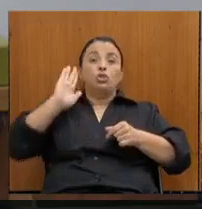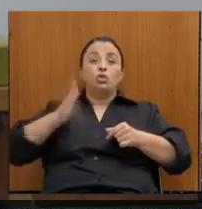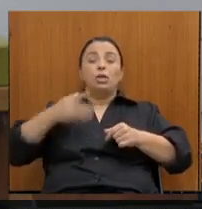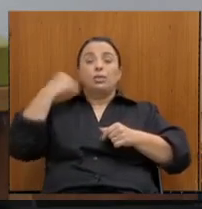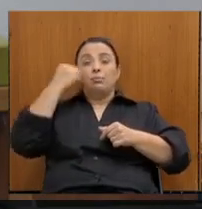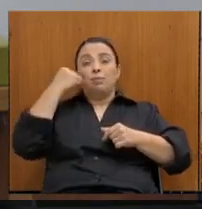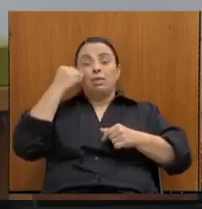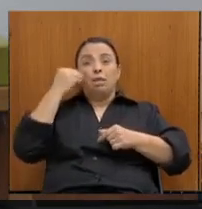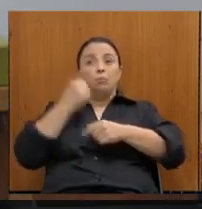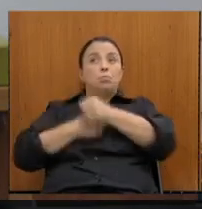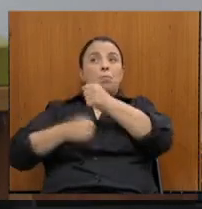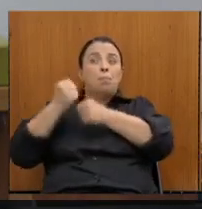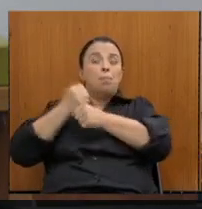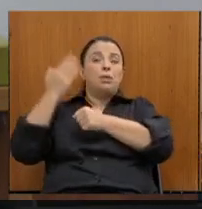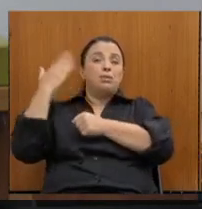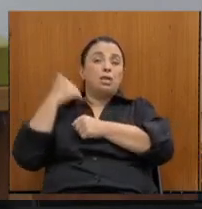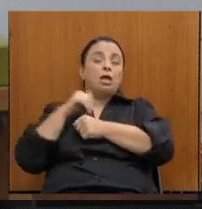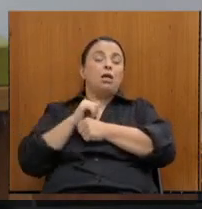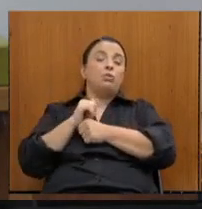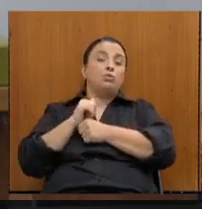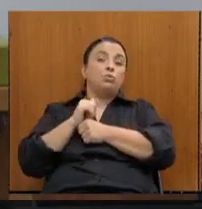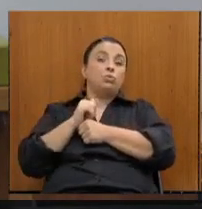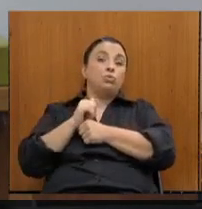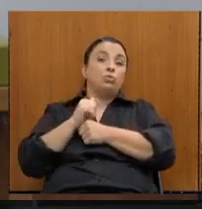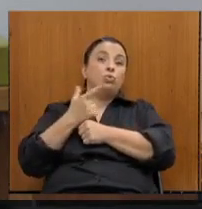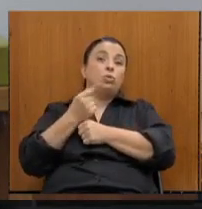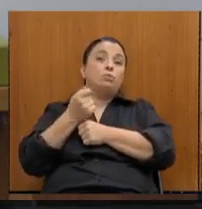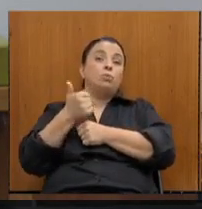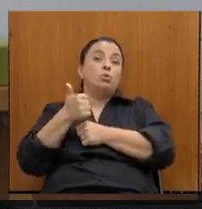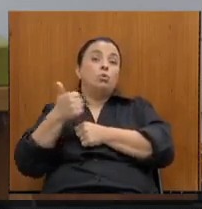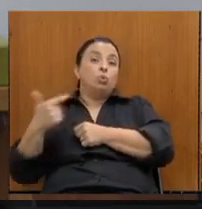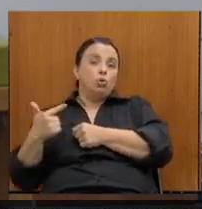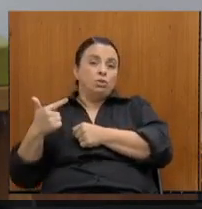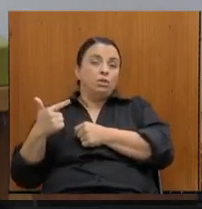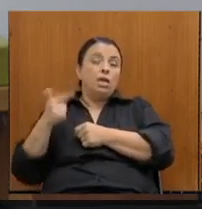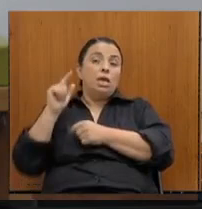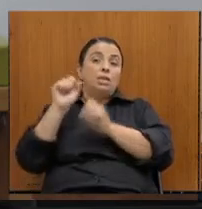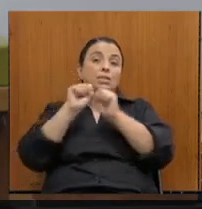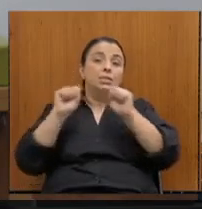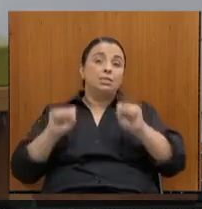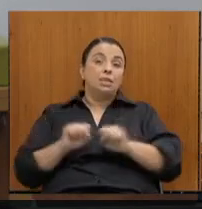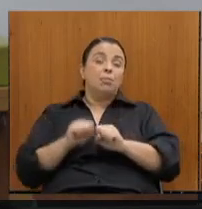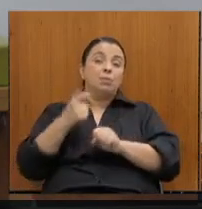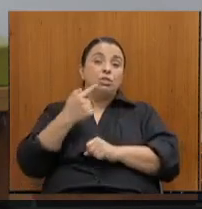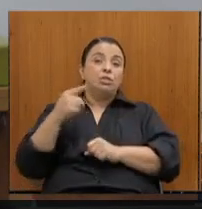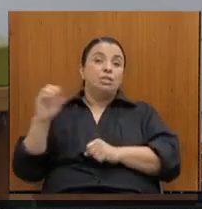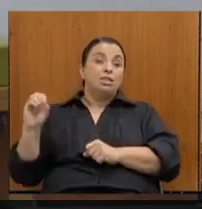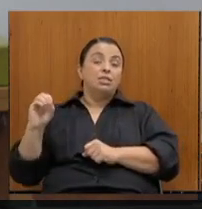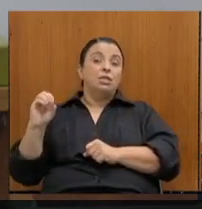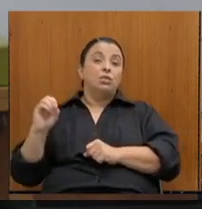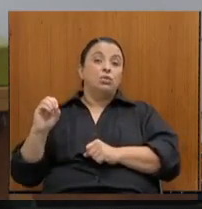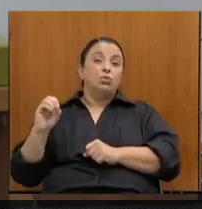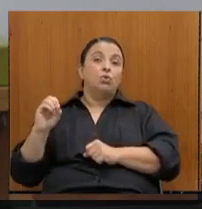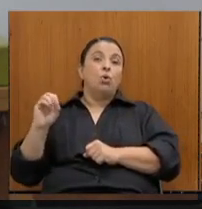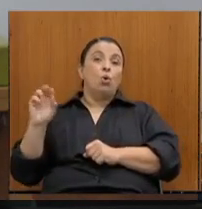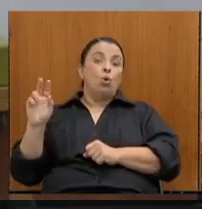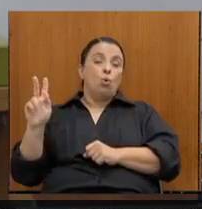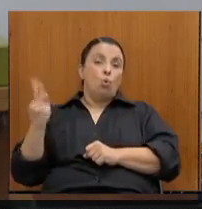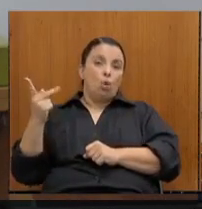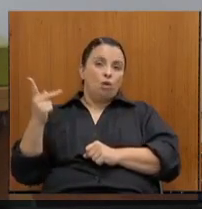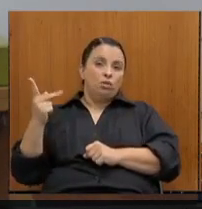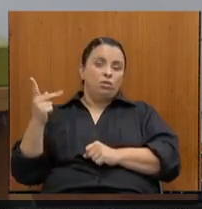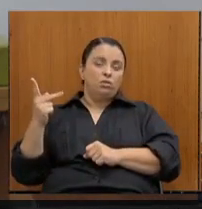temas de 700 watts e agora ela nossa comercialmente aquilo que é uma